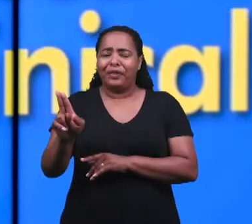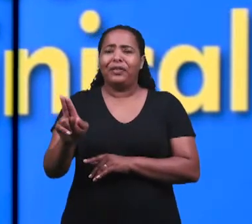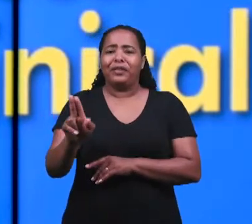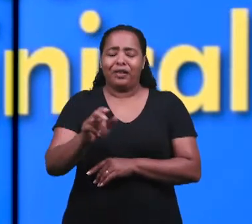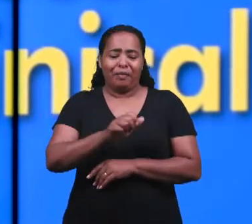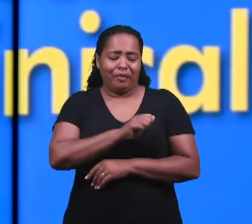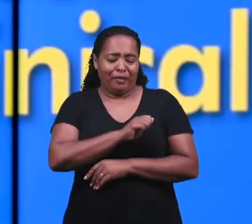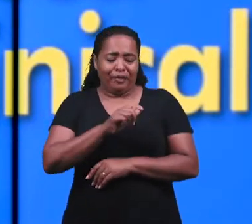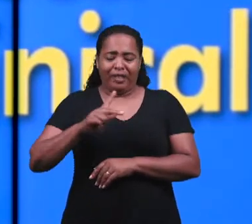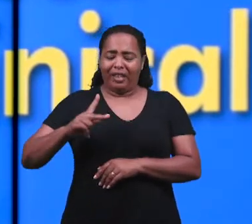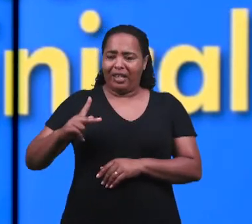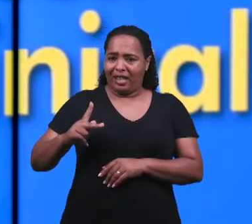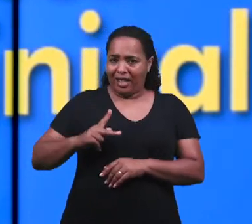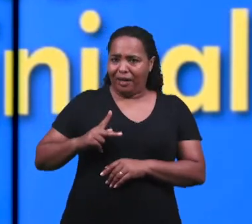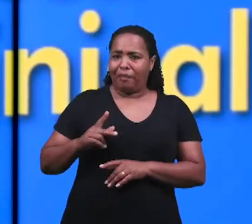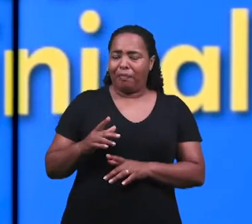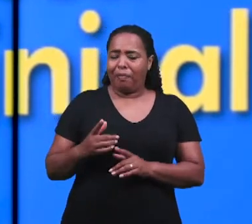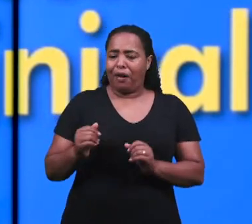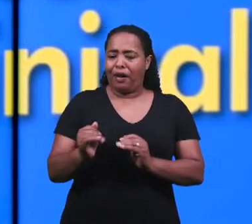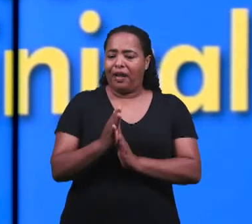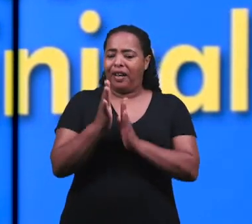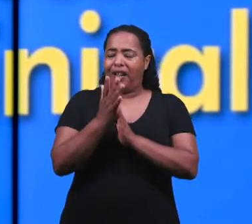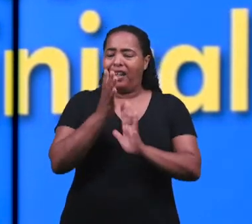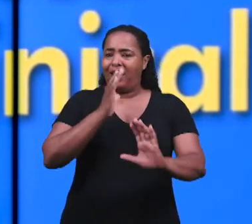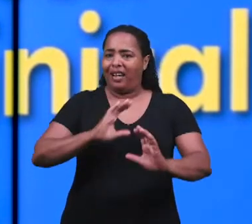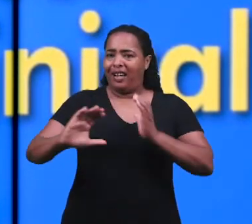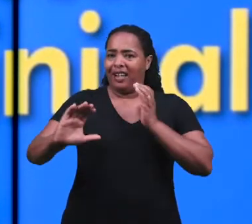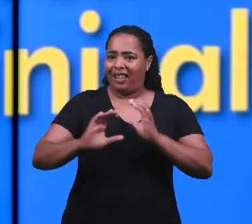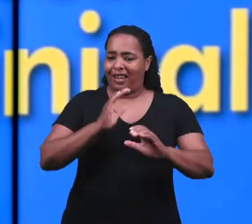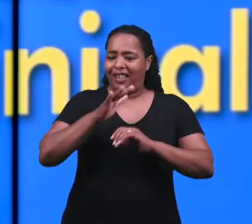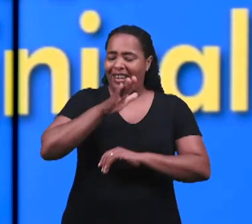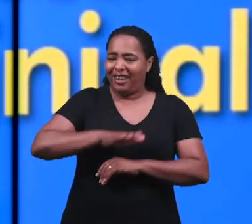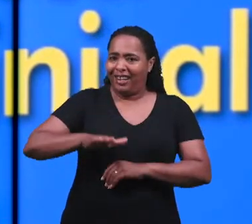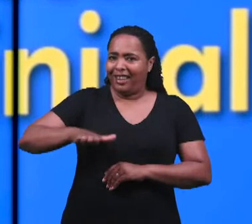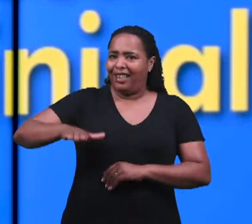apóstolos realmente está lá no corinho cantado pelas